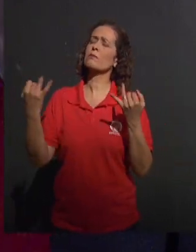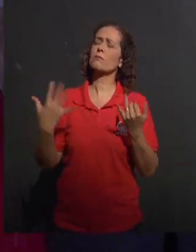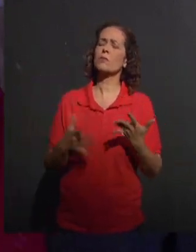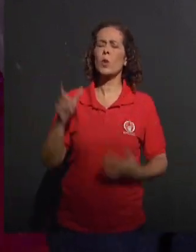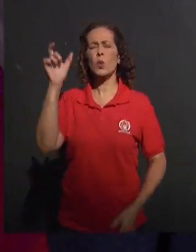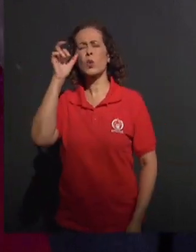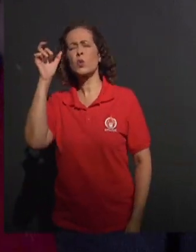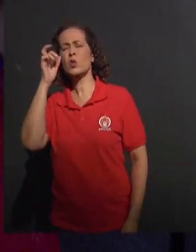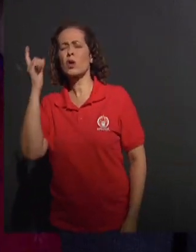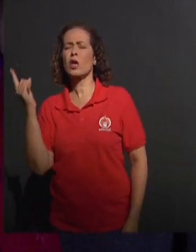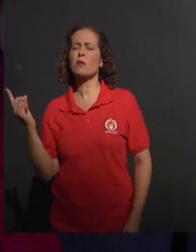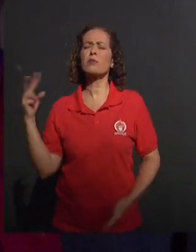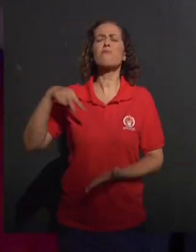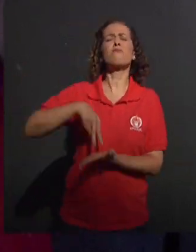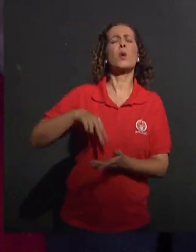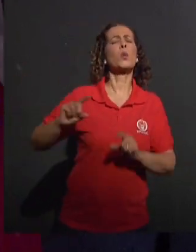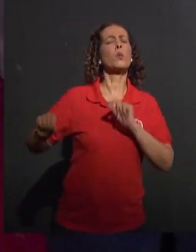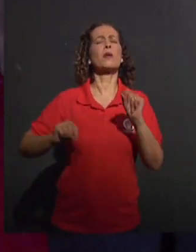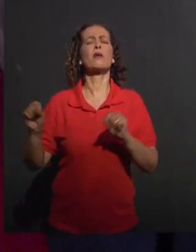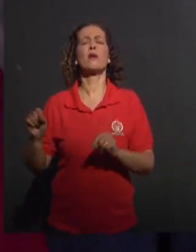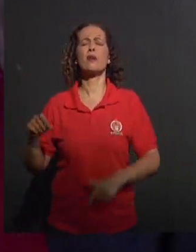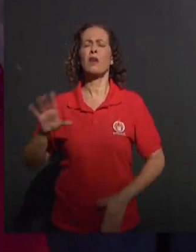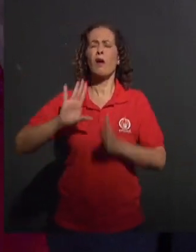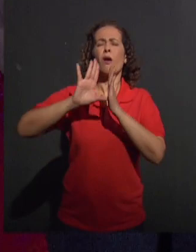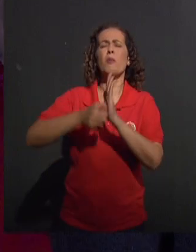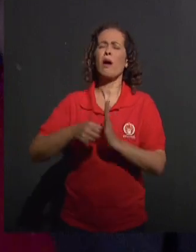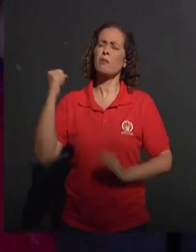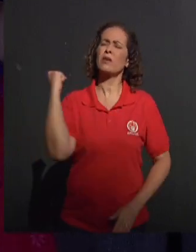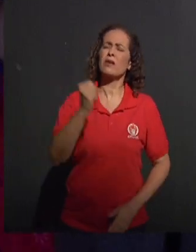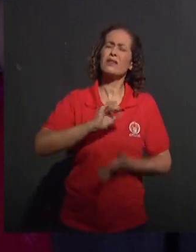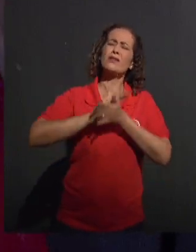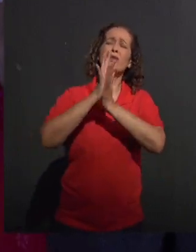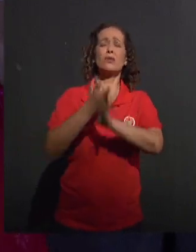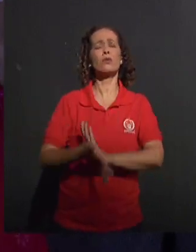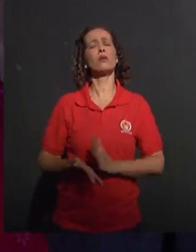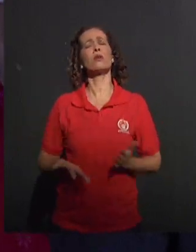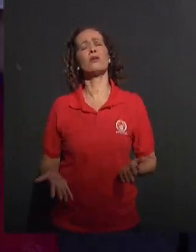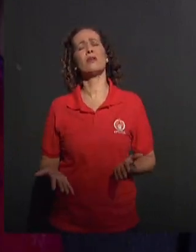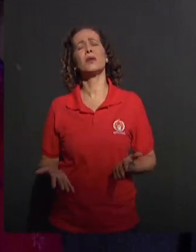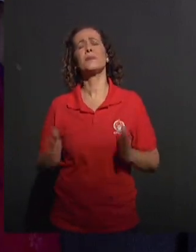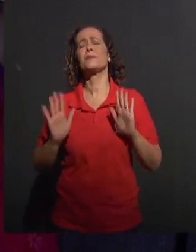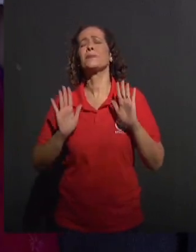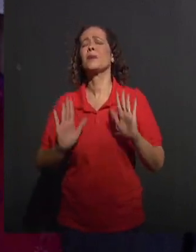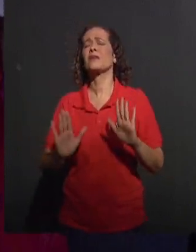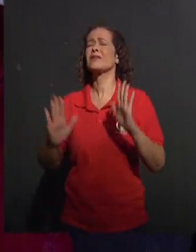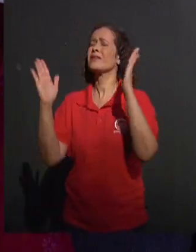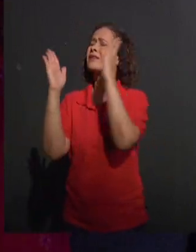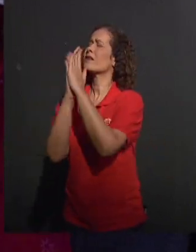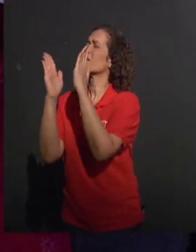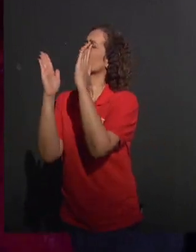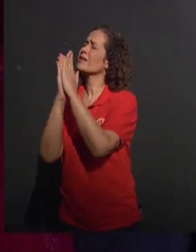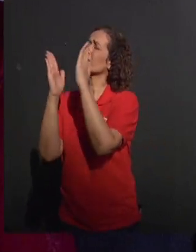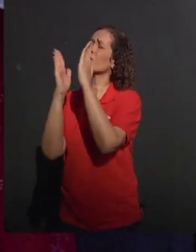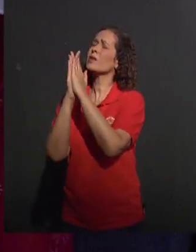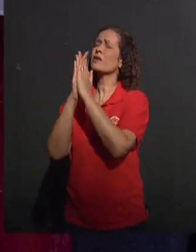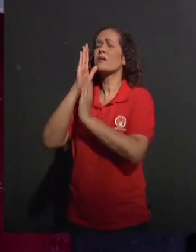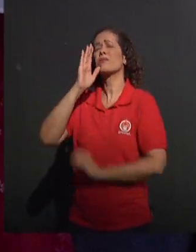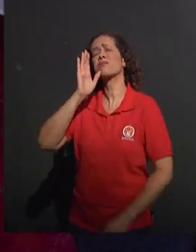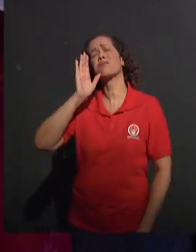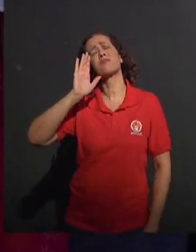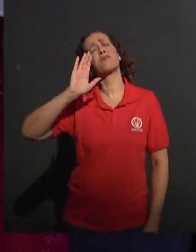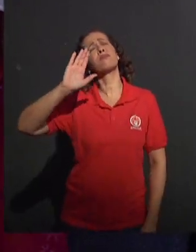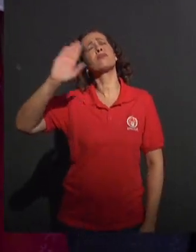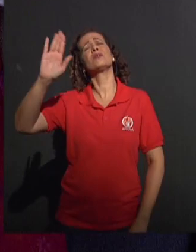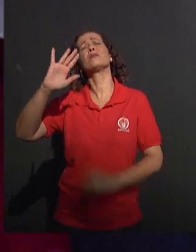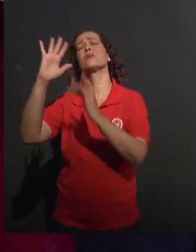para destruir. É isso que ele tem feito. Mas, ó Deus, invocamos o Teu nome, Senhor.